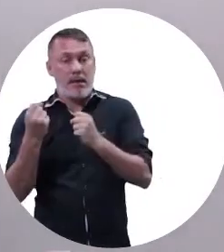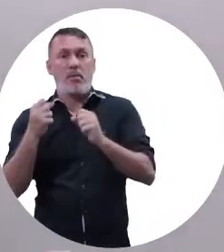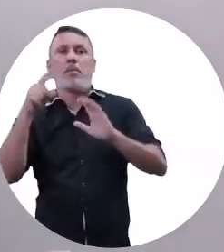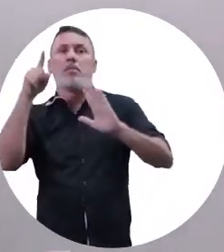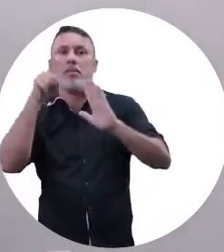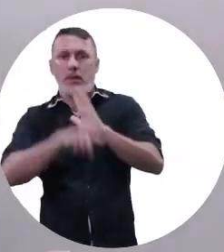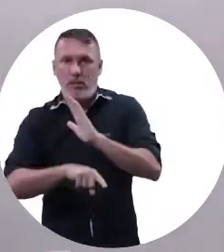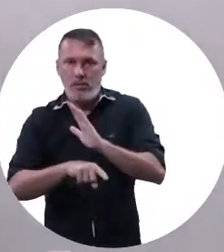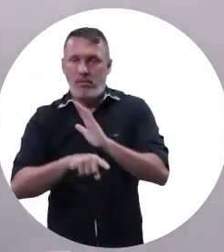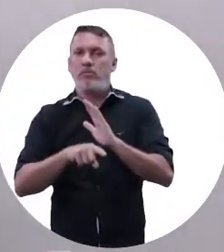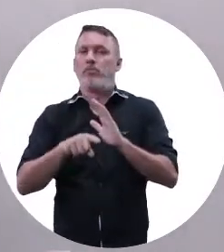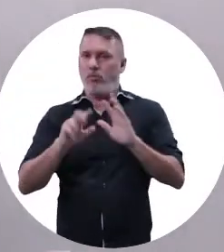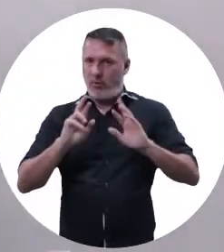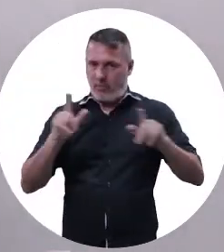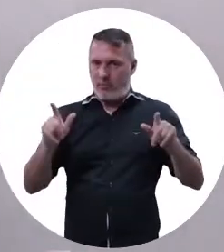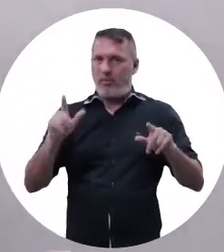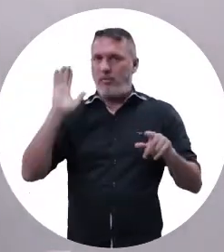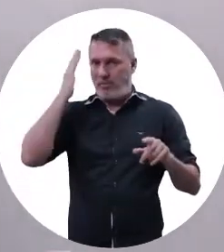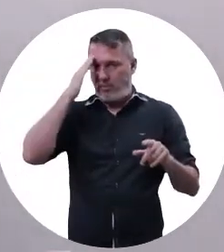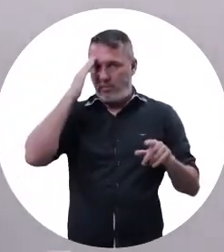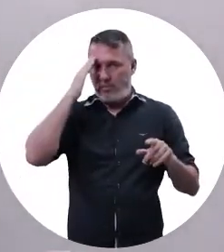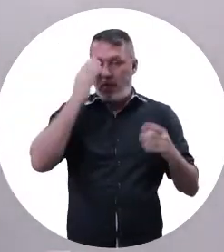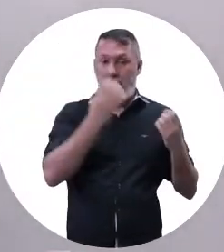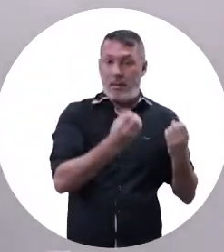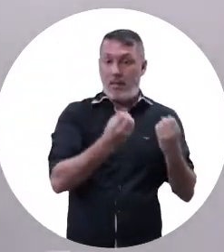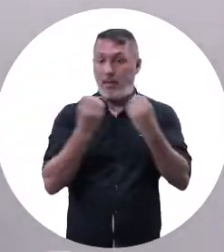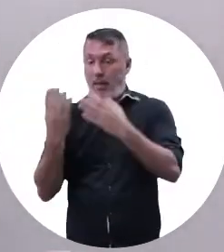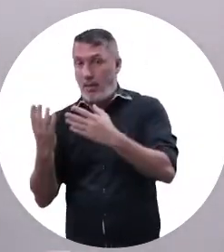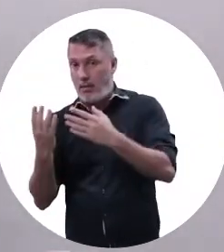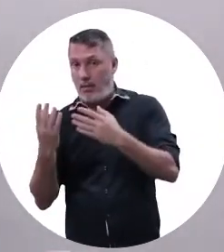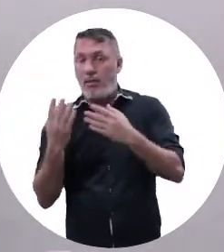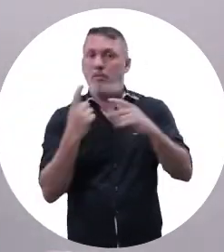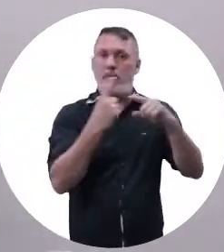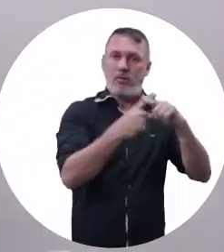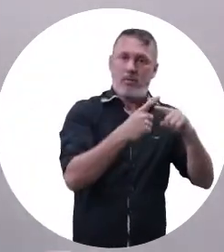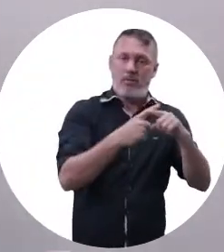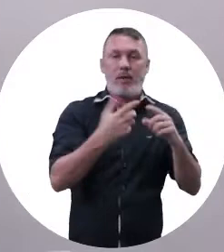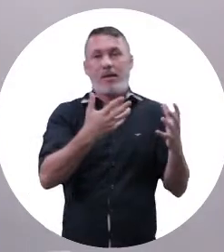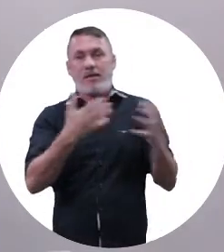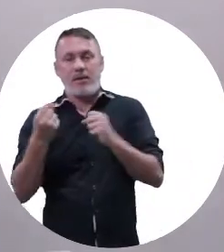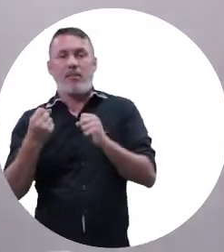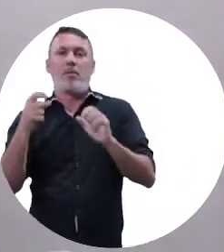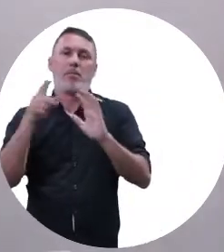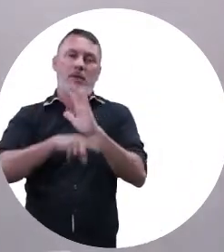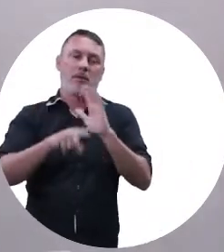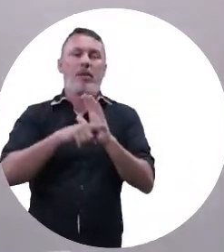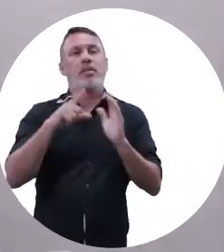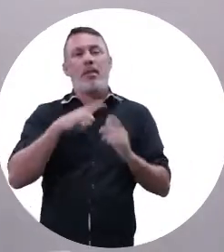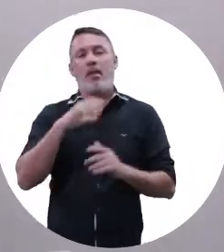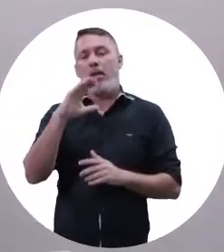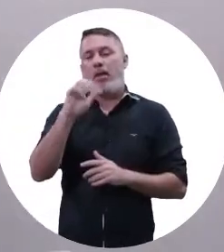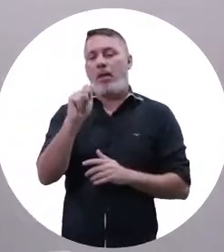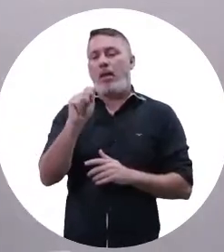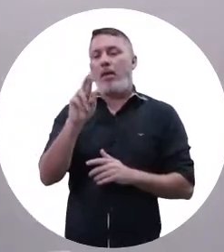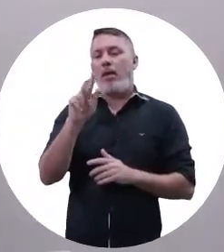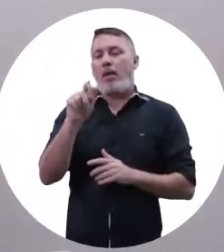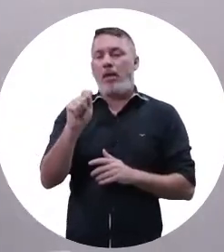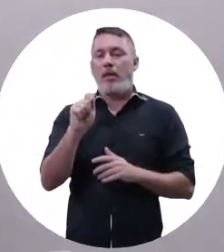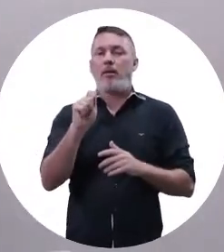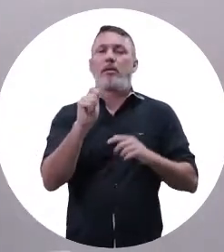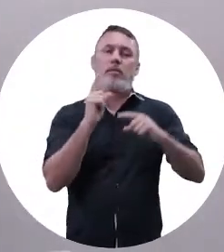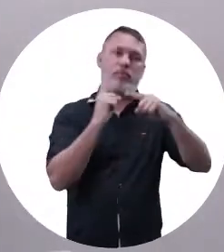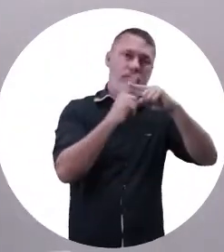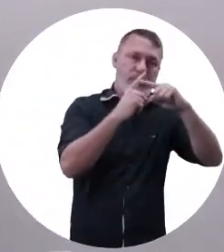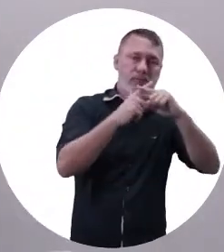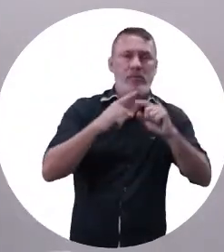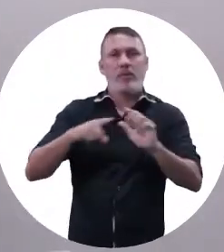Carga negativa eu chamo de ânion. Ok? Então, existe formação de carga negativa e positiva, cátion